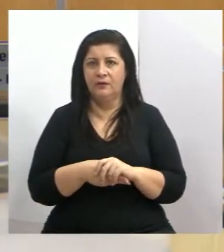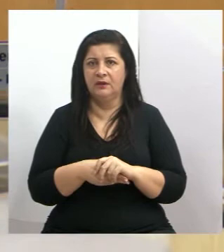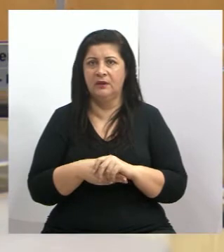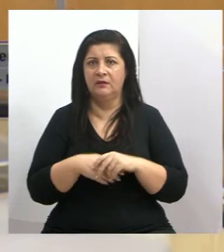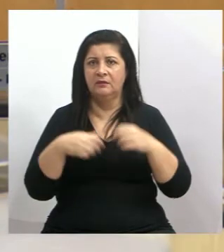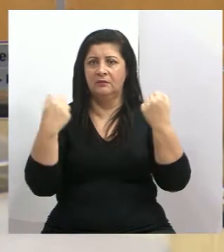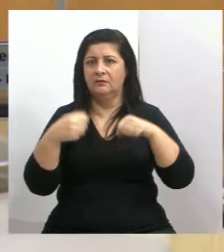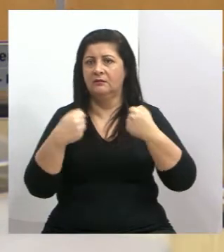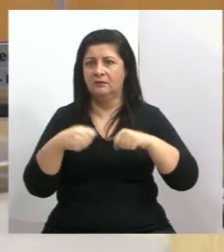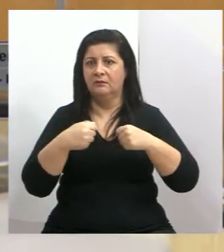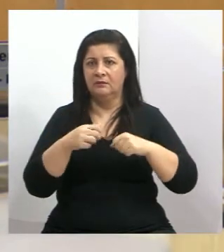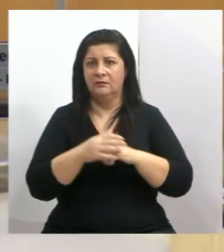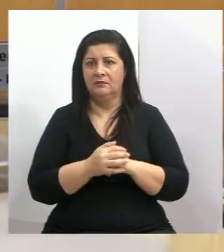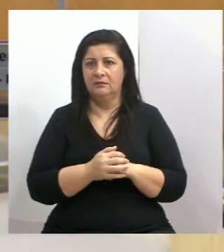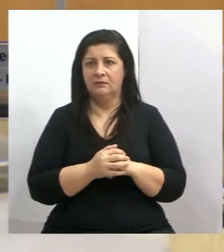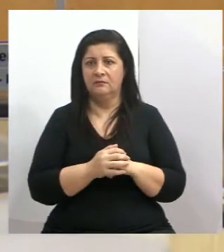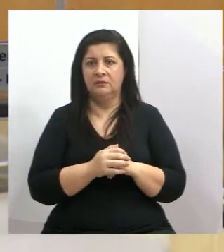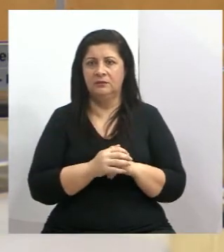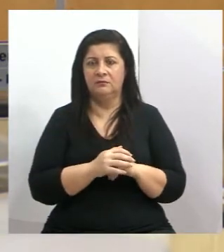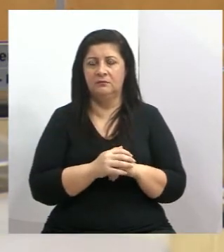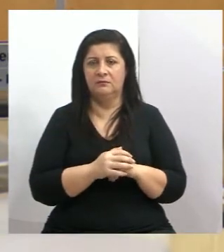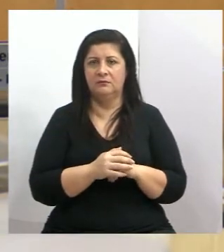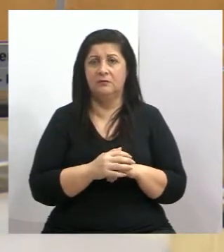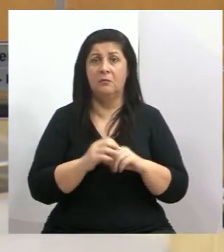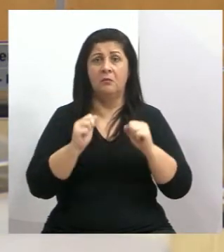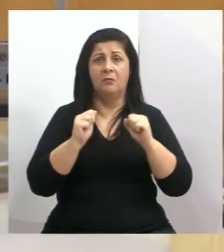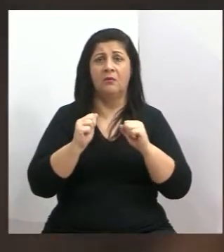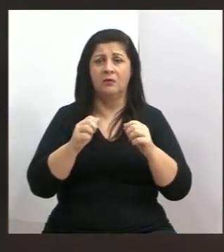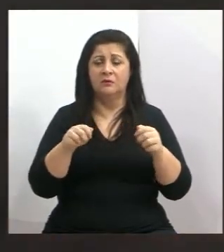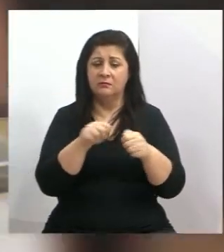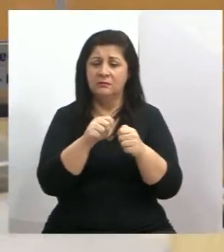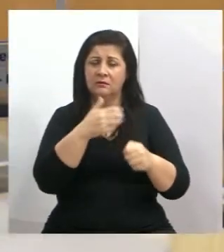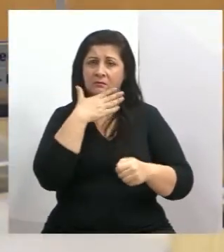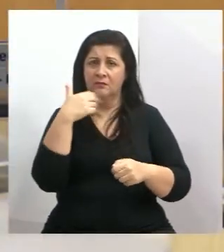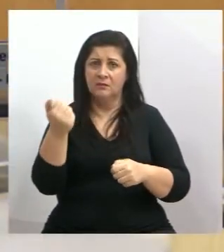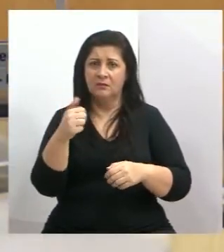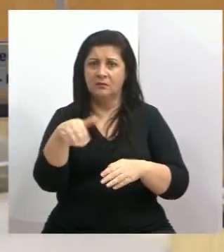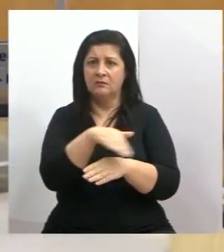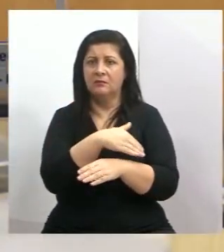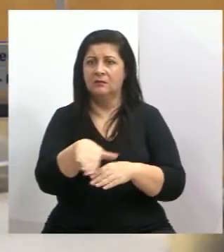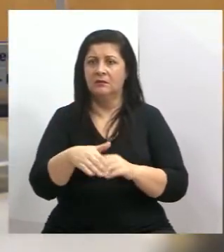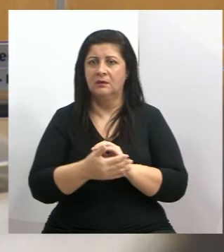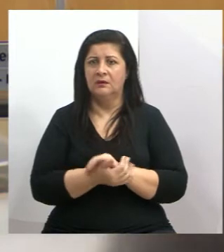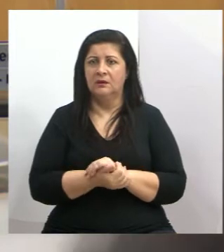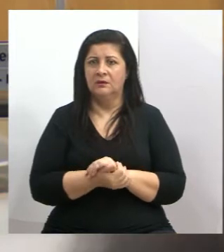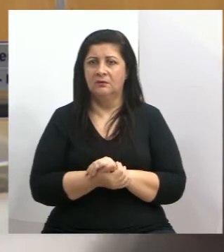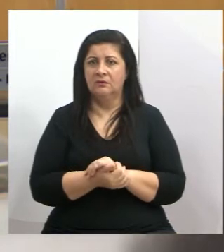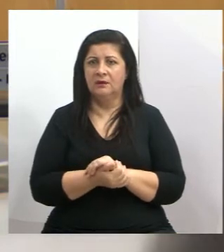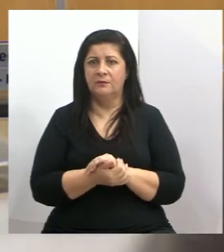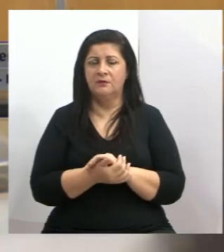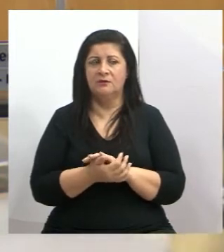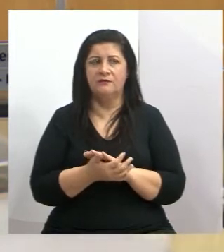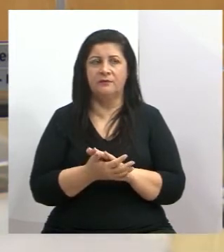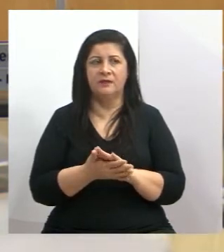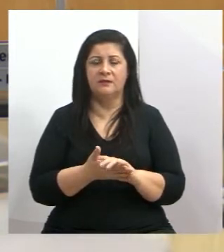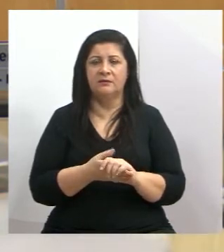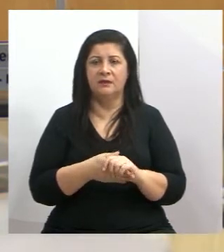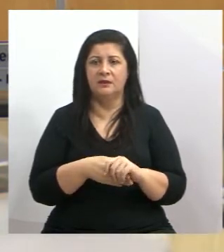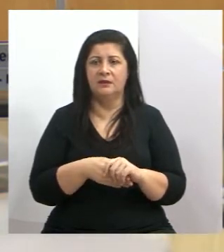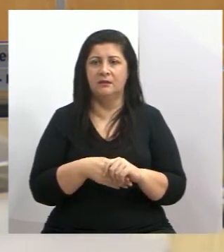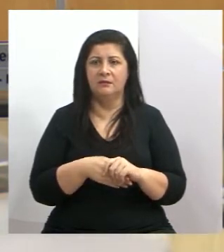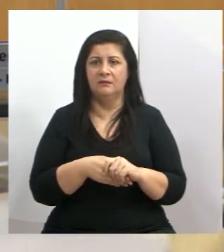naquela área Podendo dar uma melhoria nas vias locais até porque está